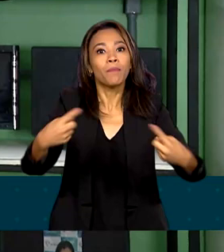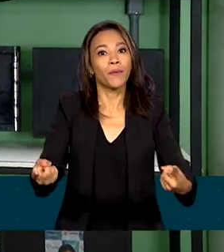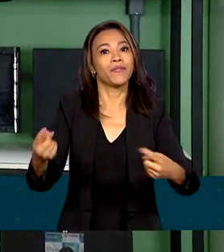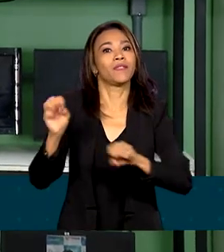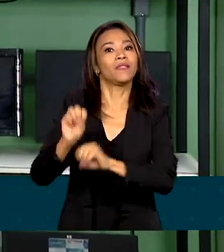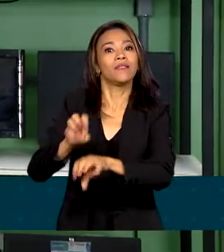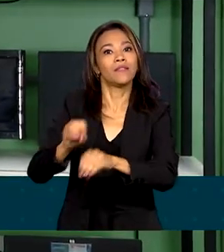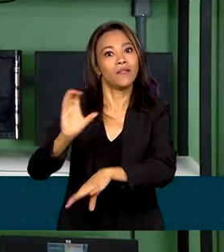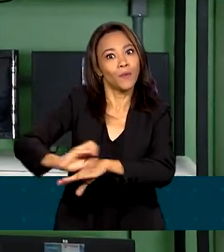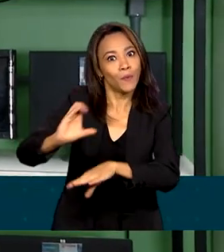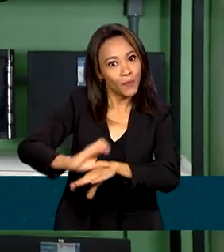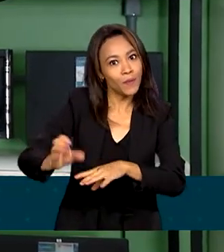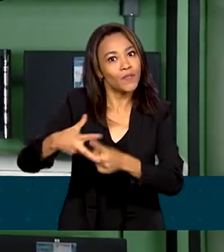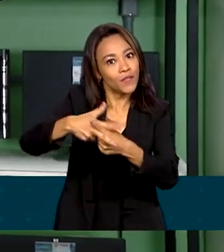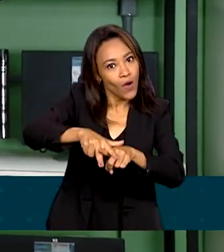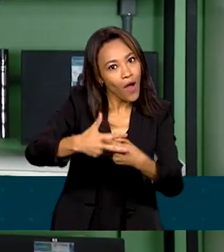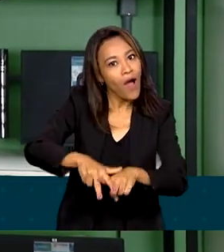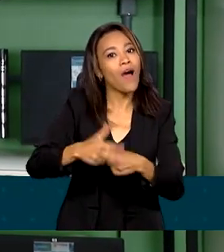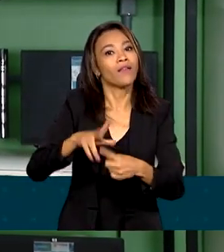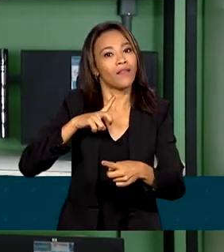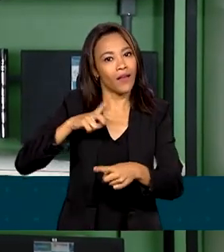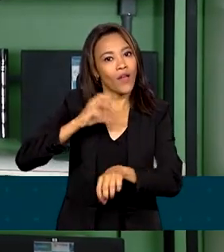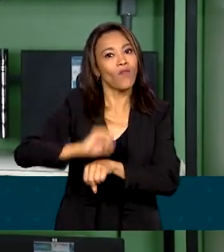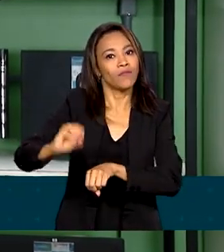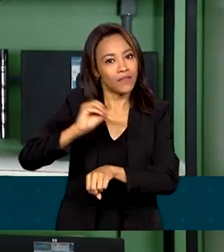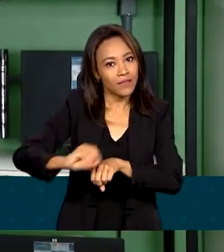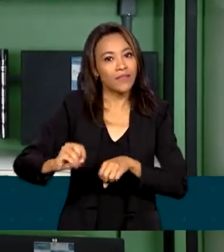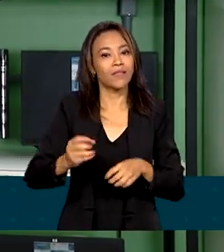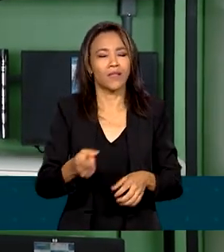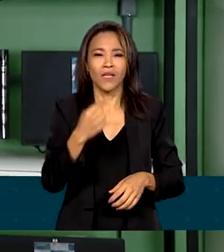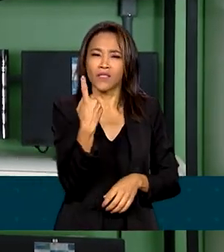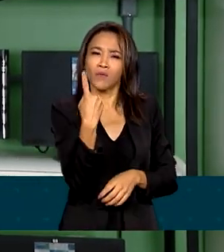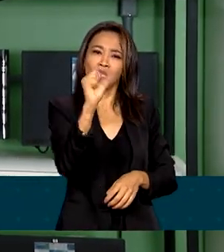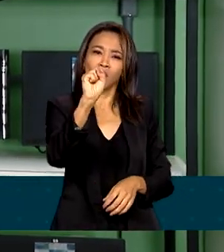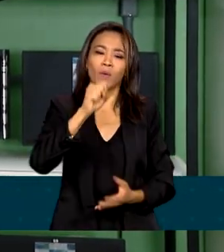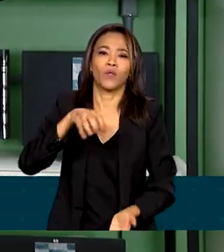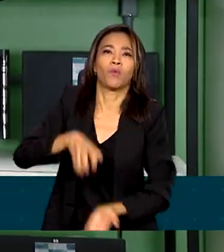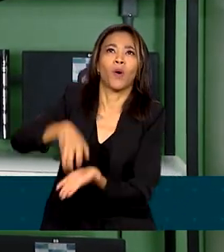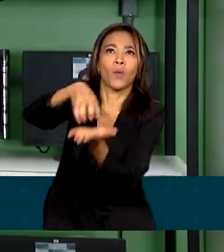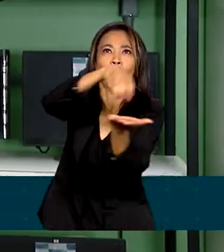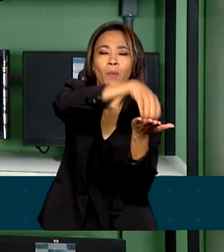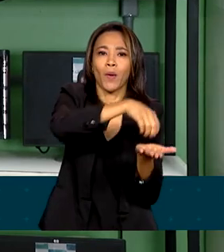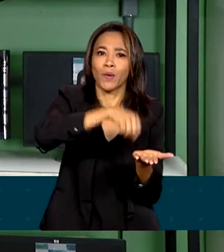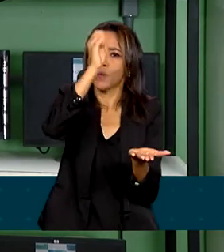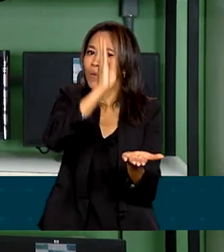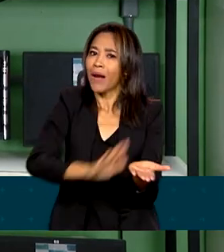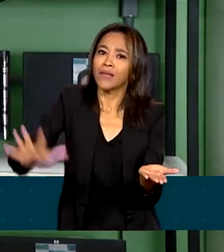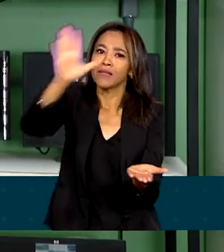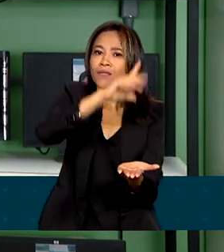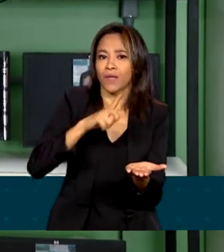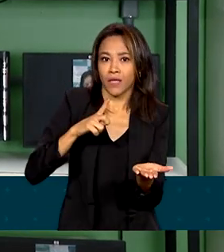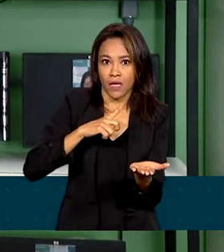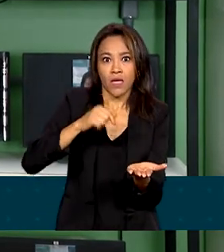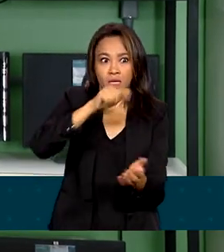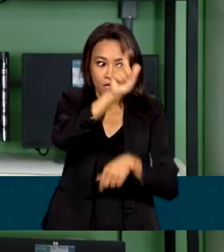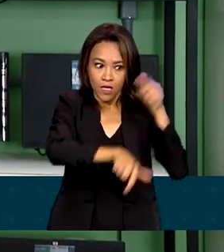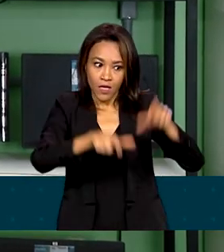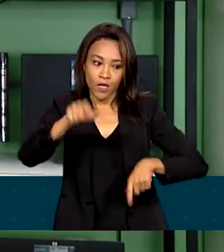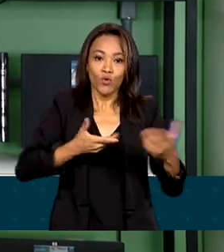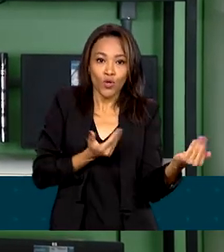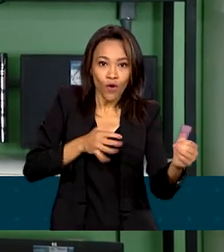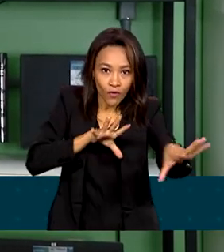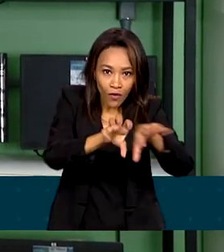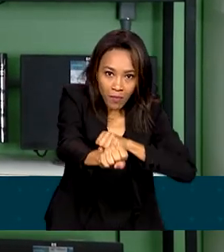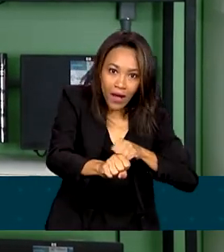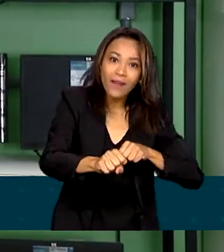e oficinas. Hoje são 18 em funcionamento em todo o país. E os alunos formados são jovens e